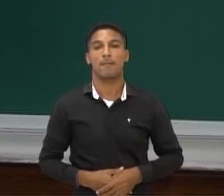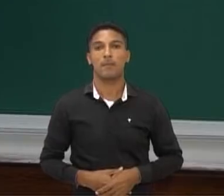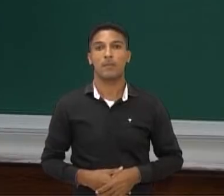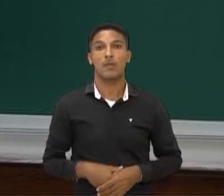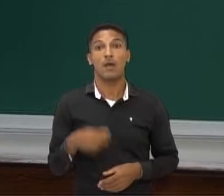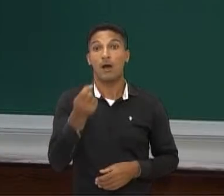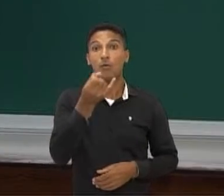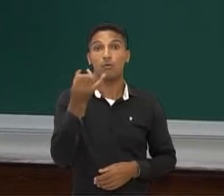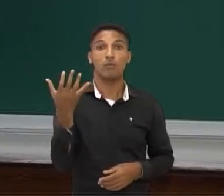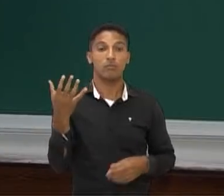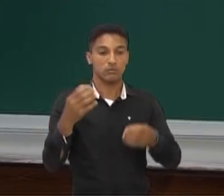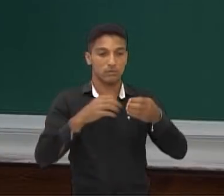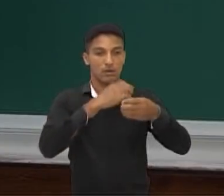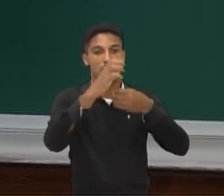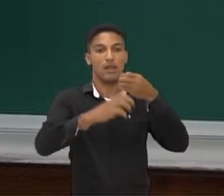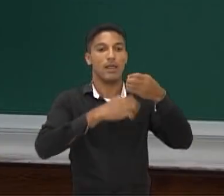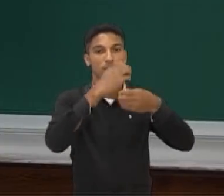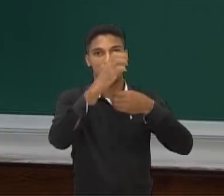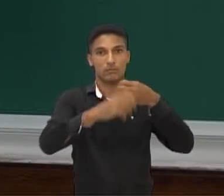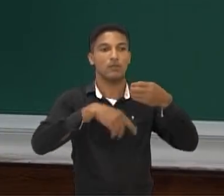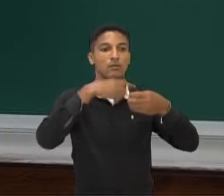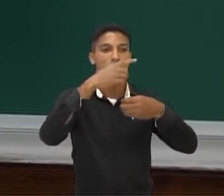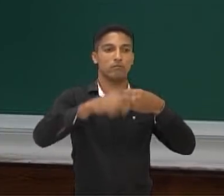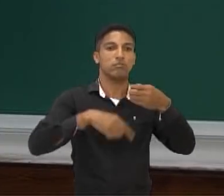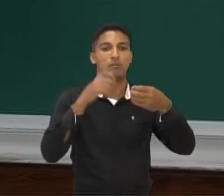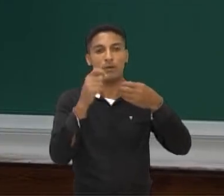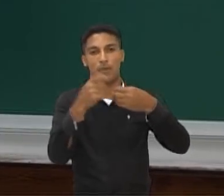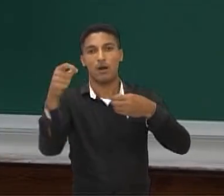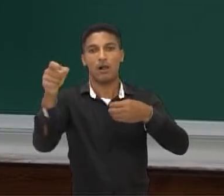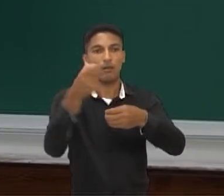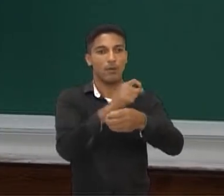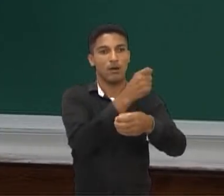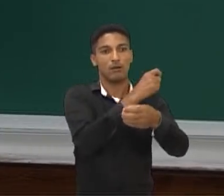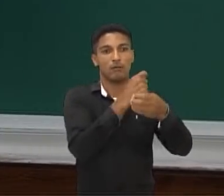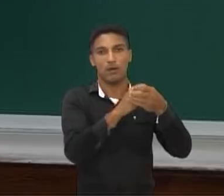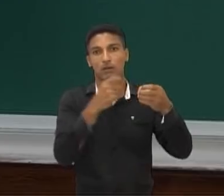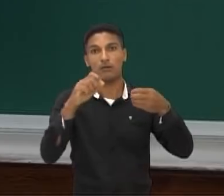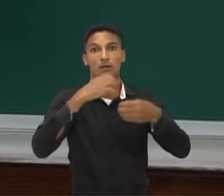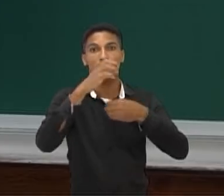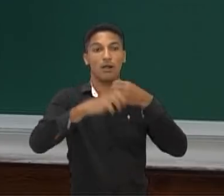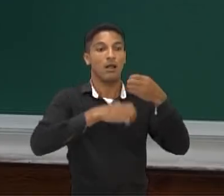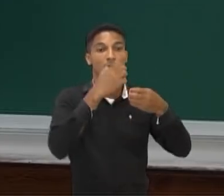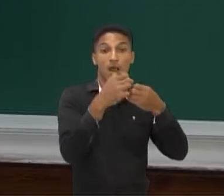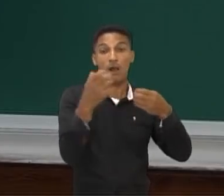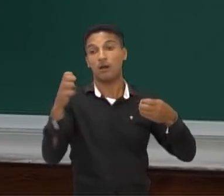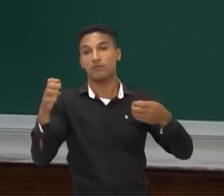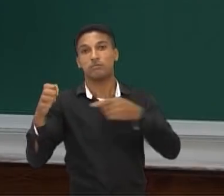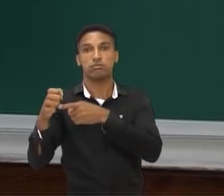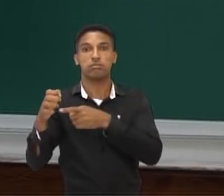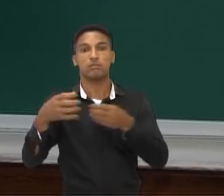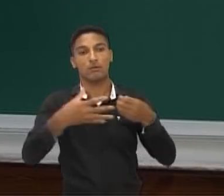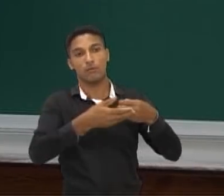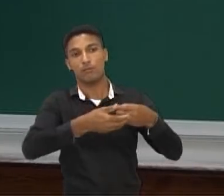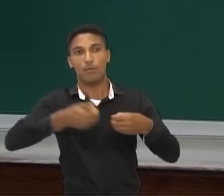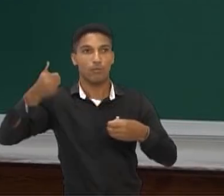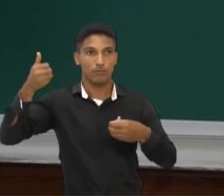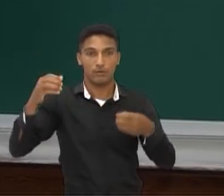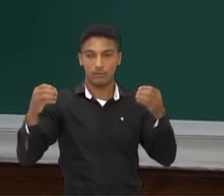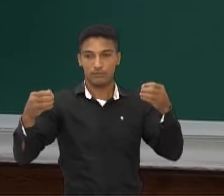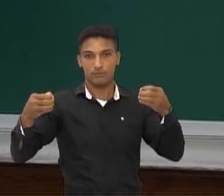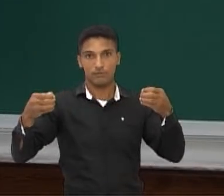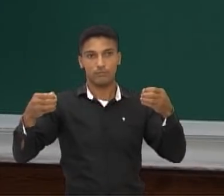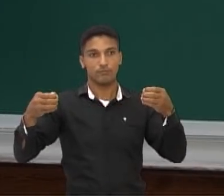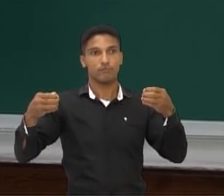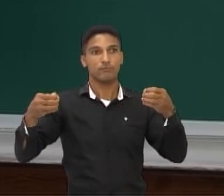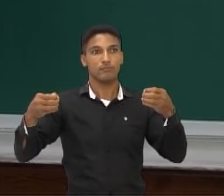alguns elétrons fossem arrancados de um eletrodo. Imagine você tem aqui um eletrodo, aqui um outro eletrodo.